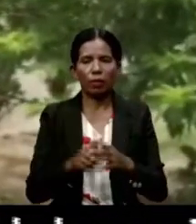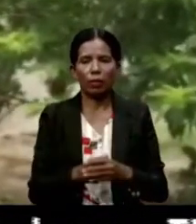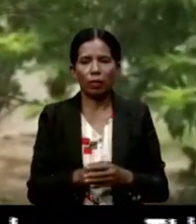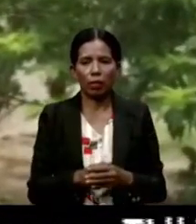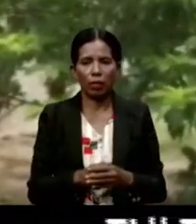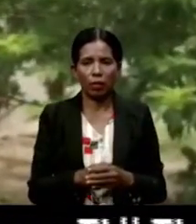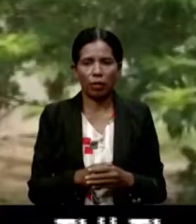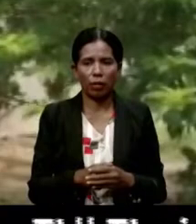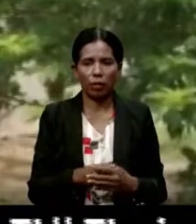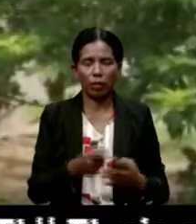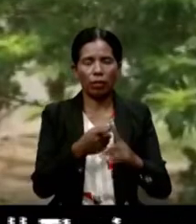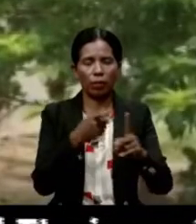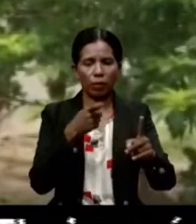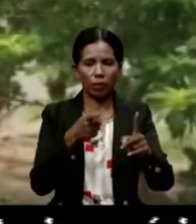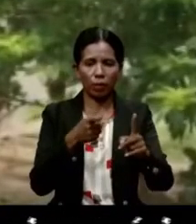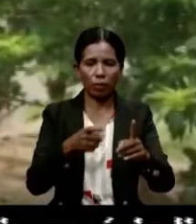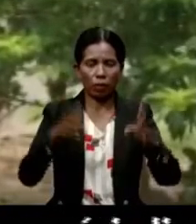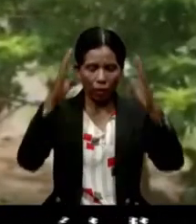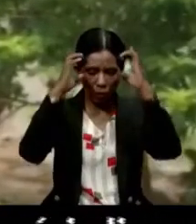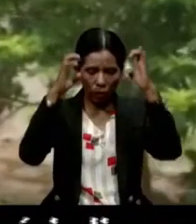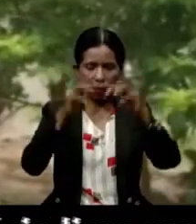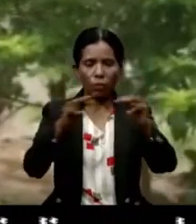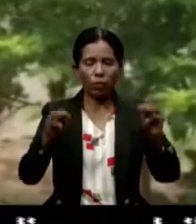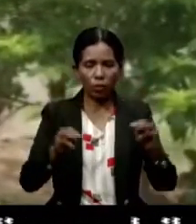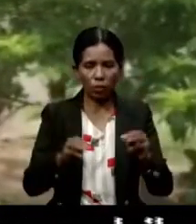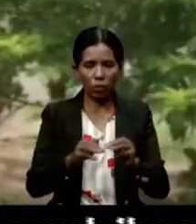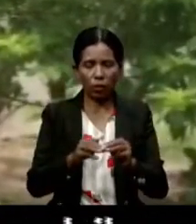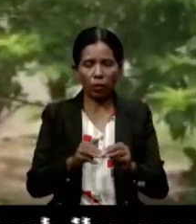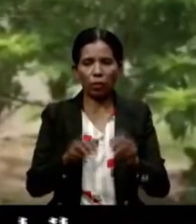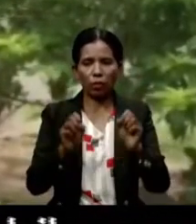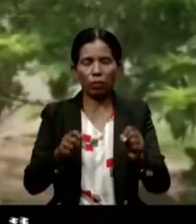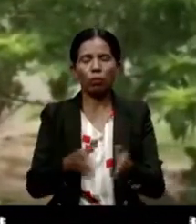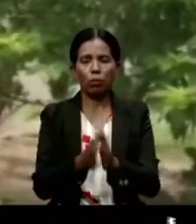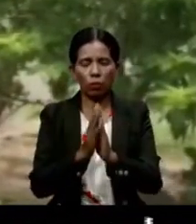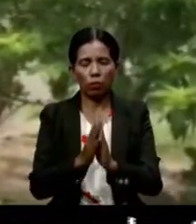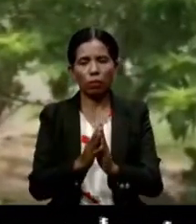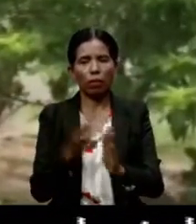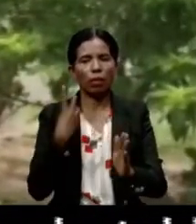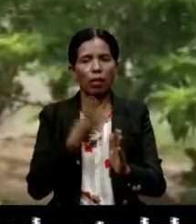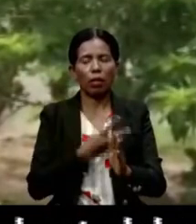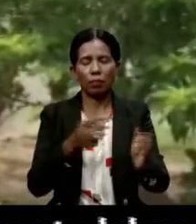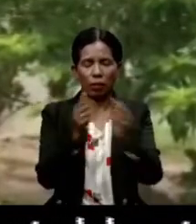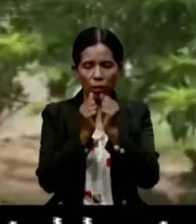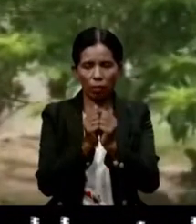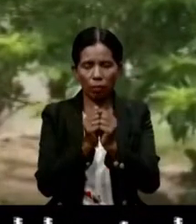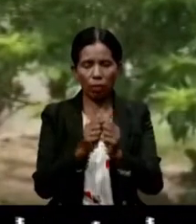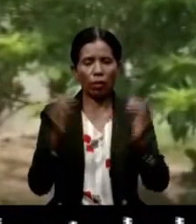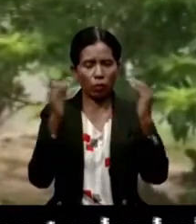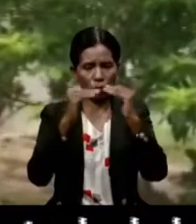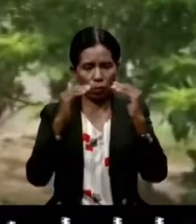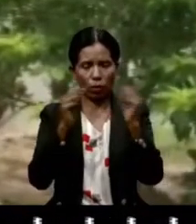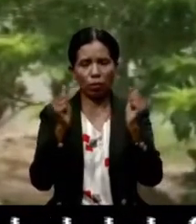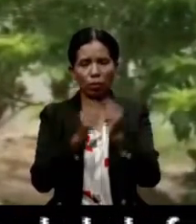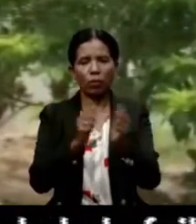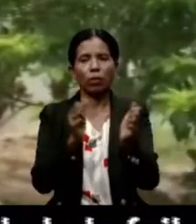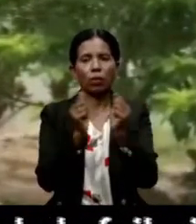diretiva escola no mos ba educação serviço município ato considere né então a mi amuto reúne coordena o diretor